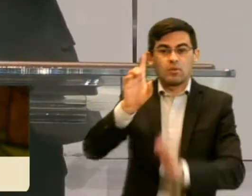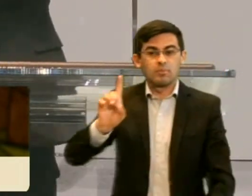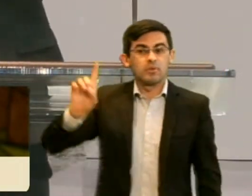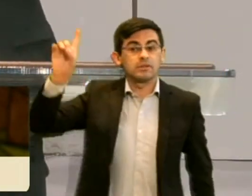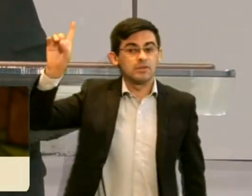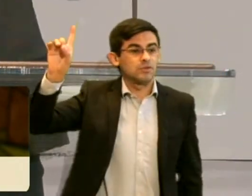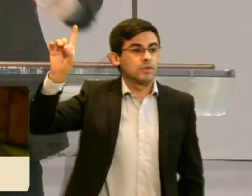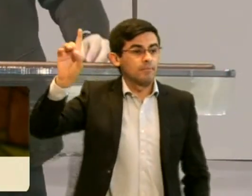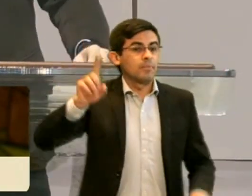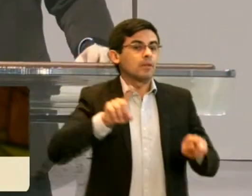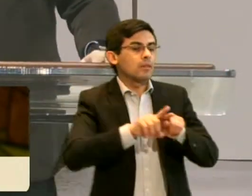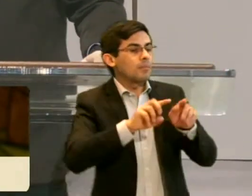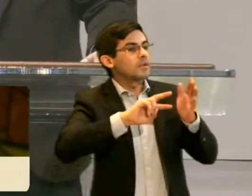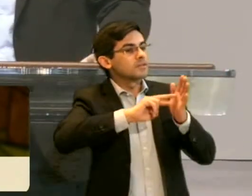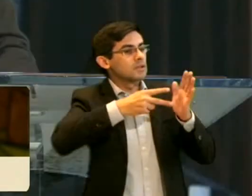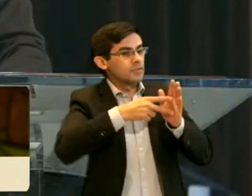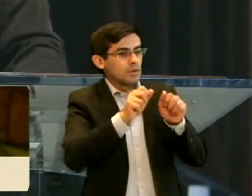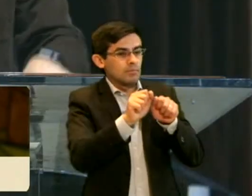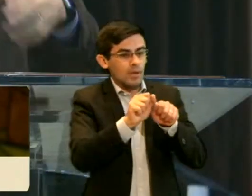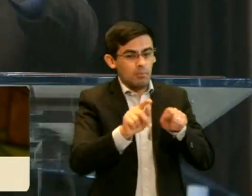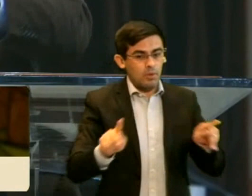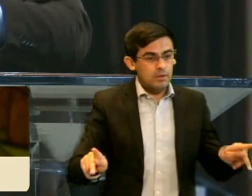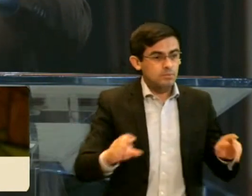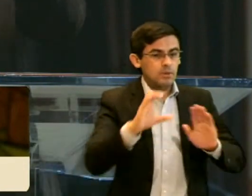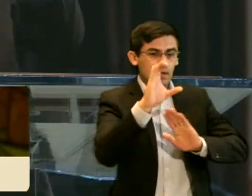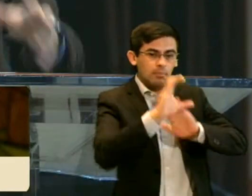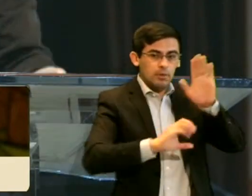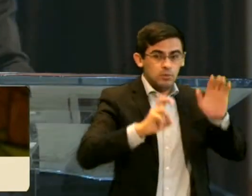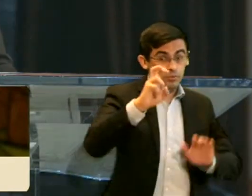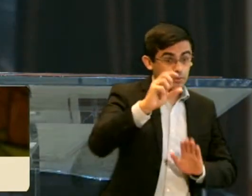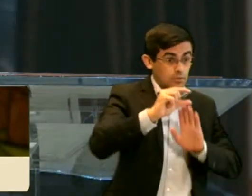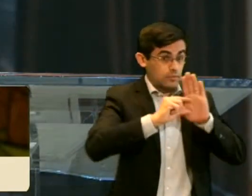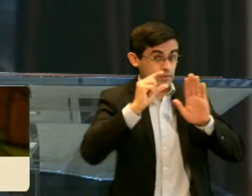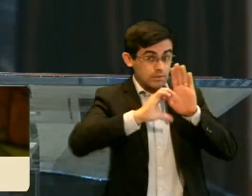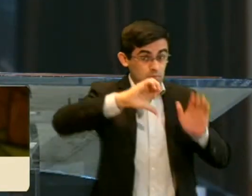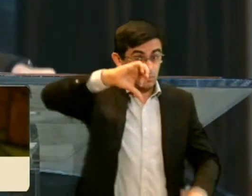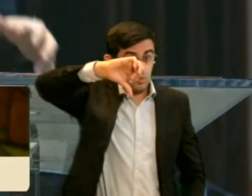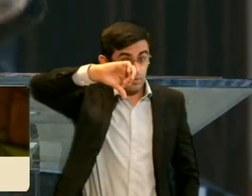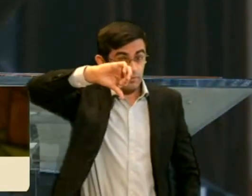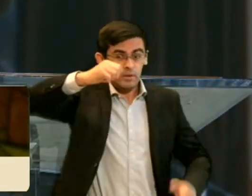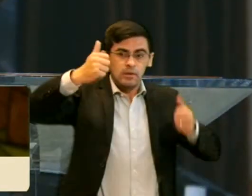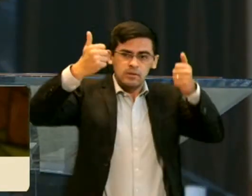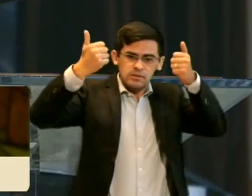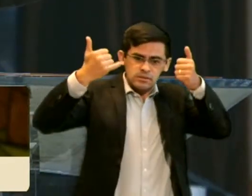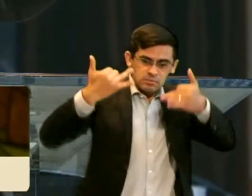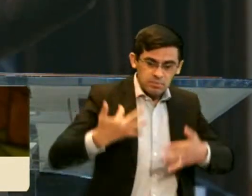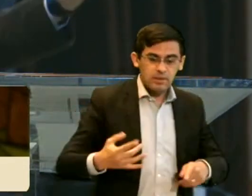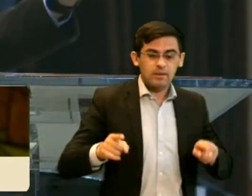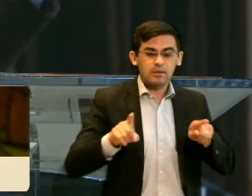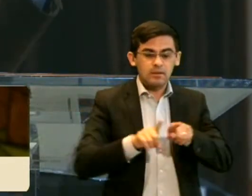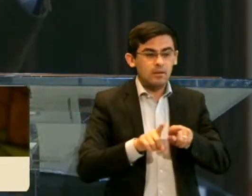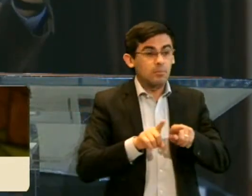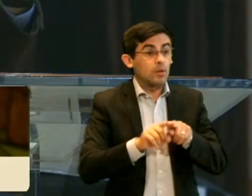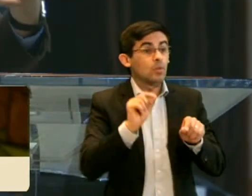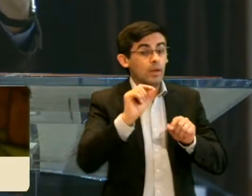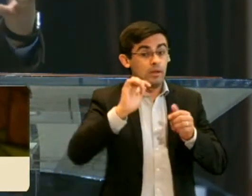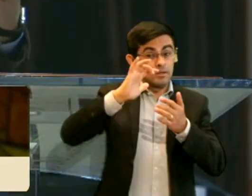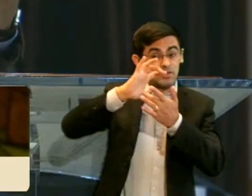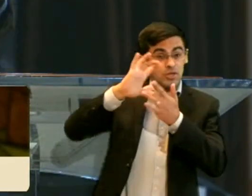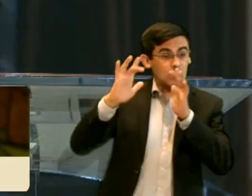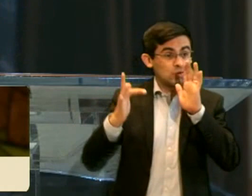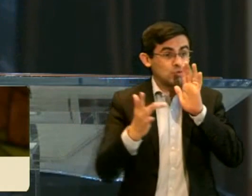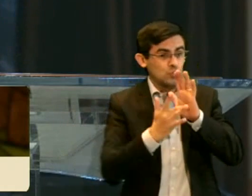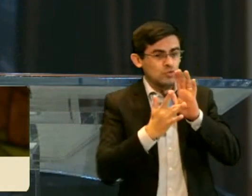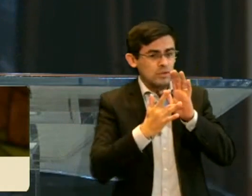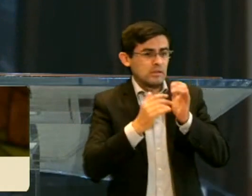Essa é a mesma imagem no livro de Apocalipse, no capítulo 5, versículo 9, quando a Bíblia nos apresenta Jesus como